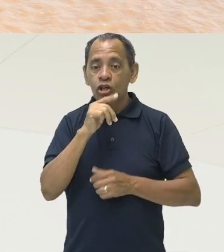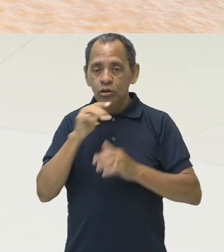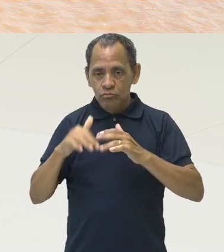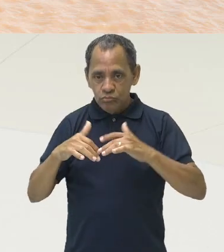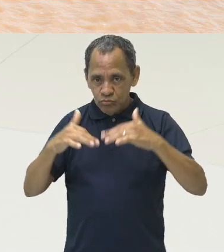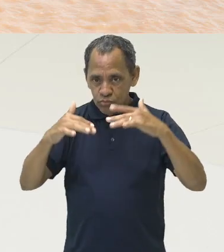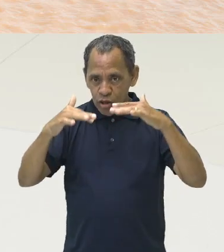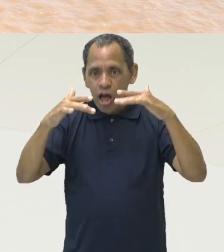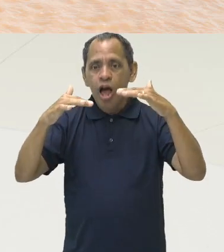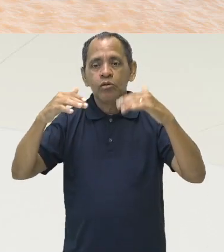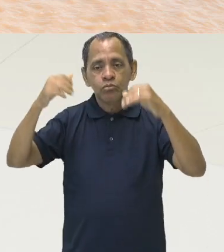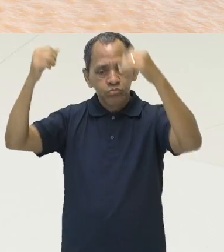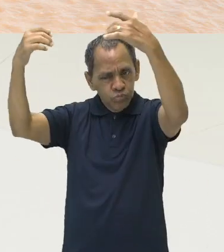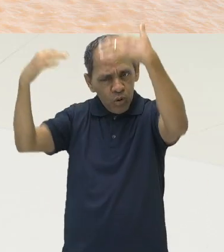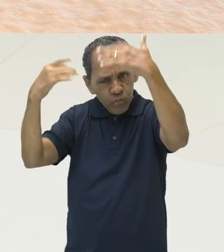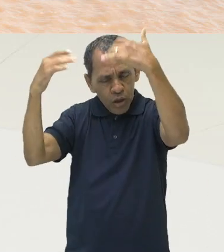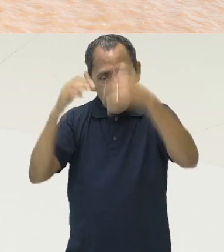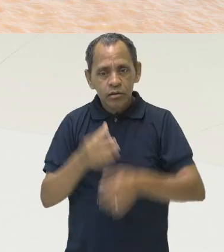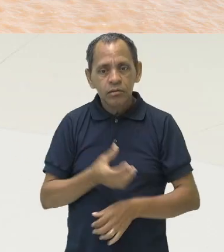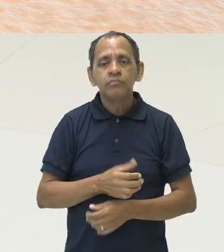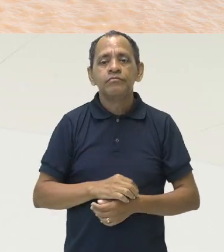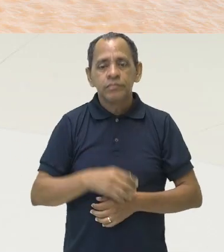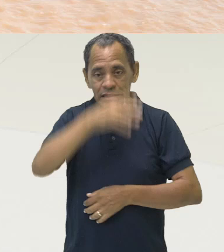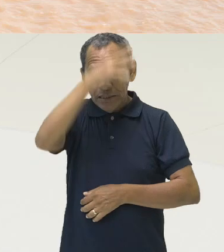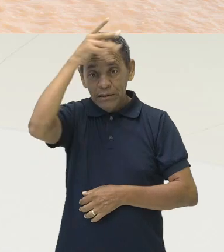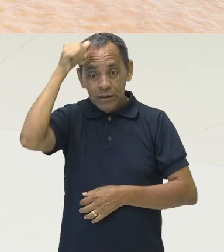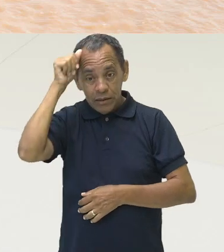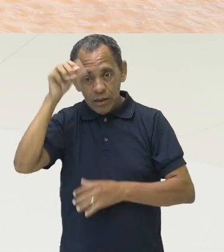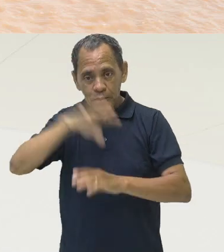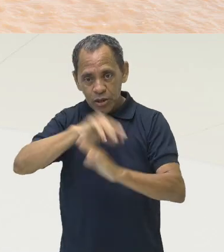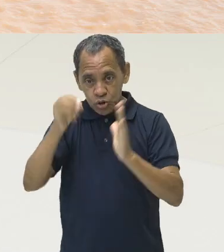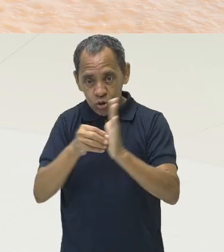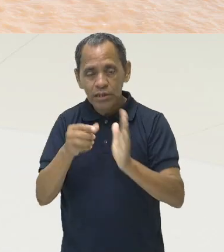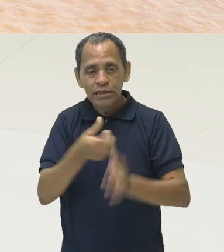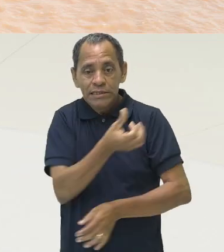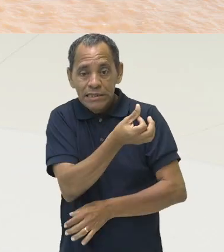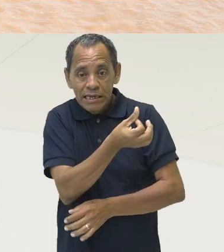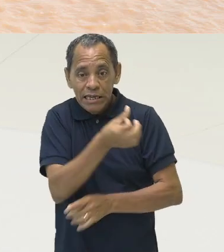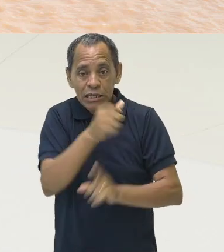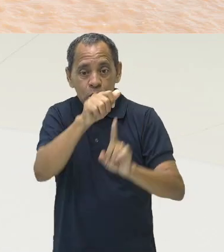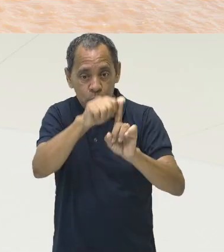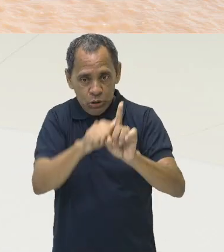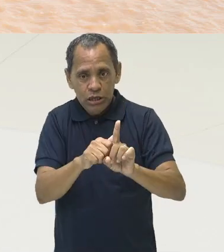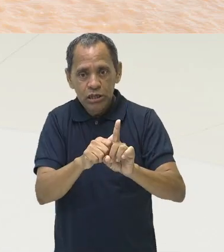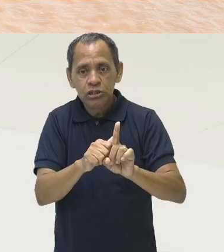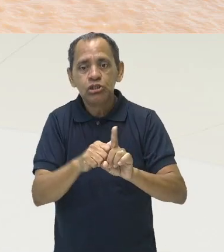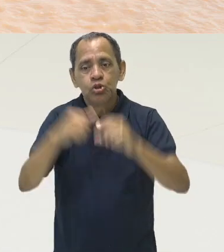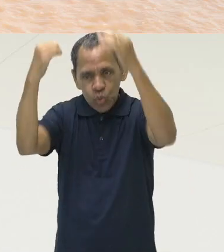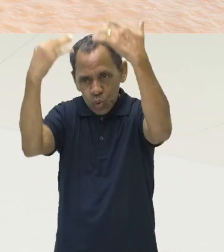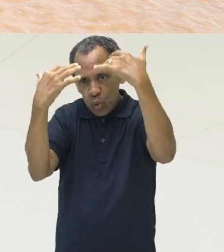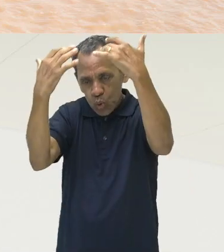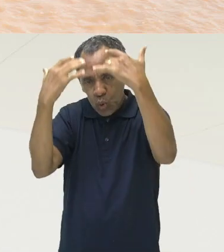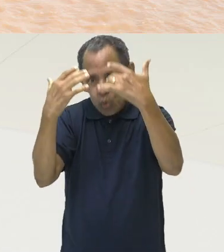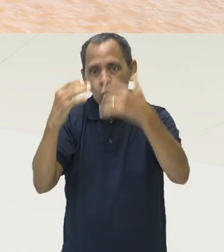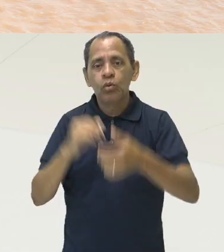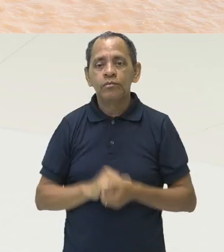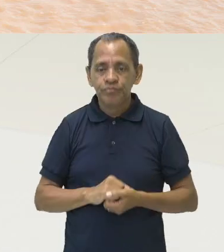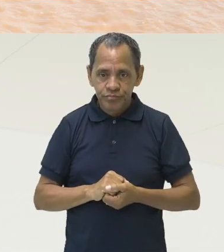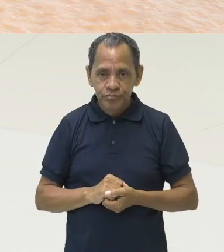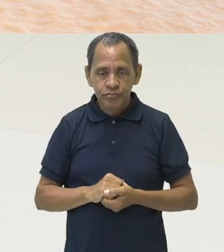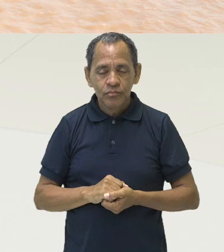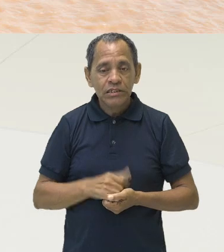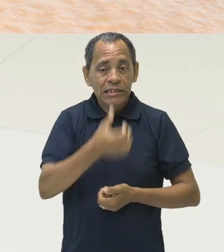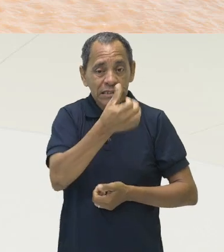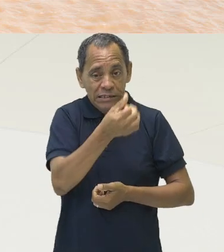A gente sabe que na Amazônia 6 meses são meses de chuva e 6 meses que não tem assim chuva, que é a seca,